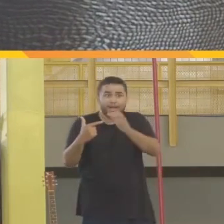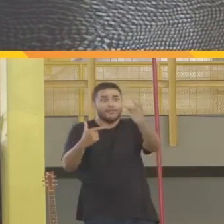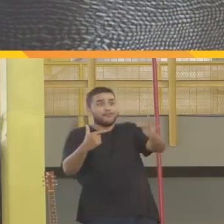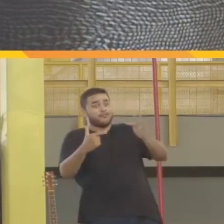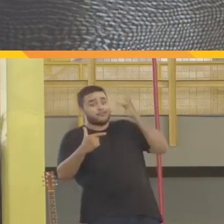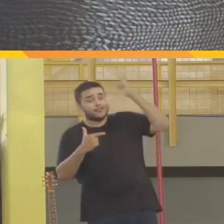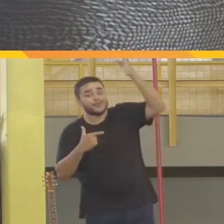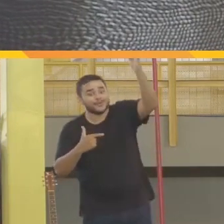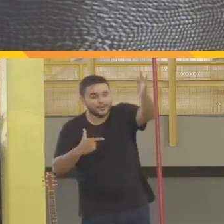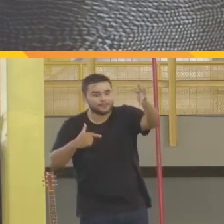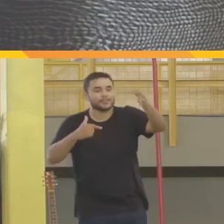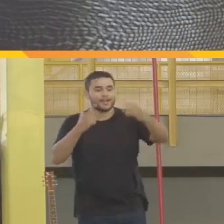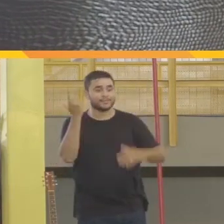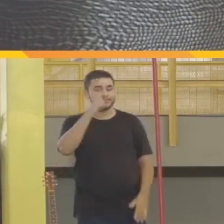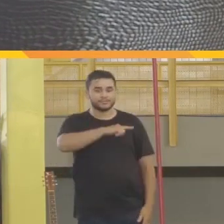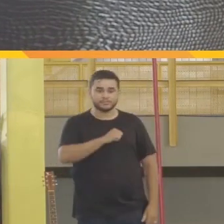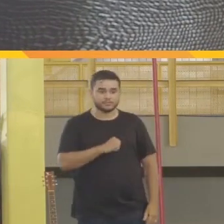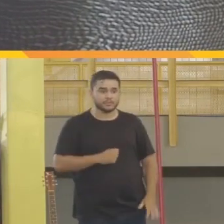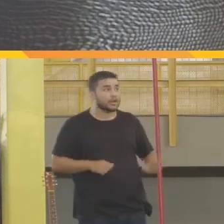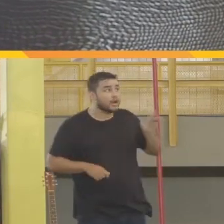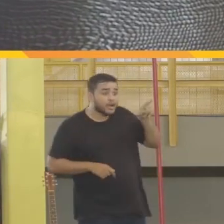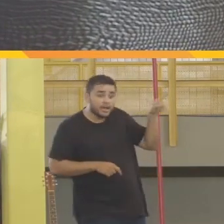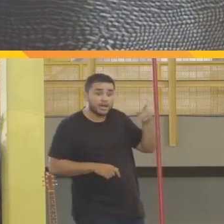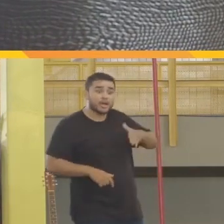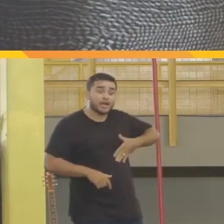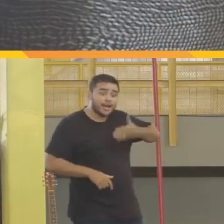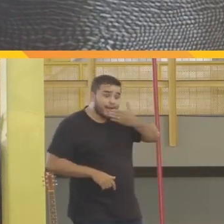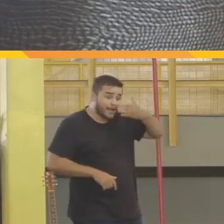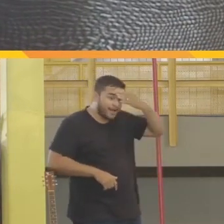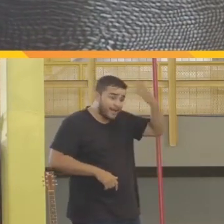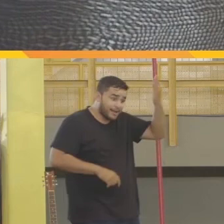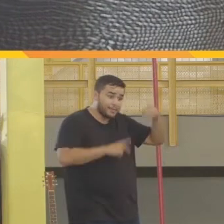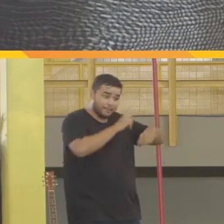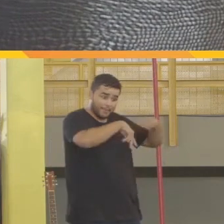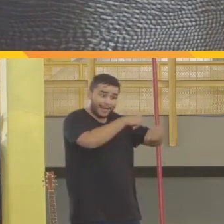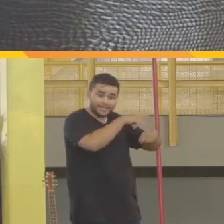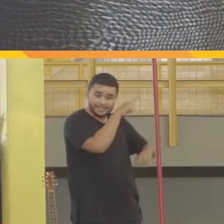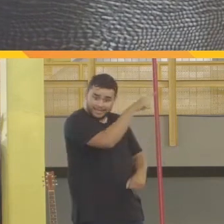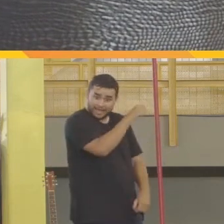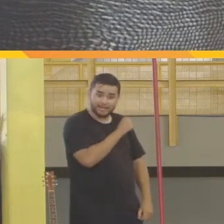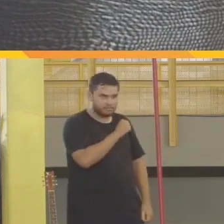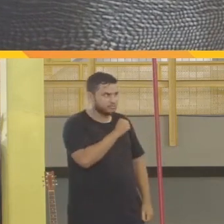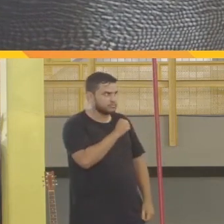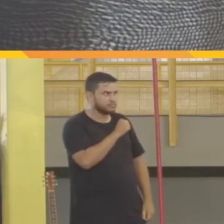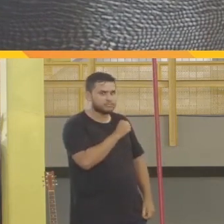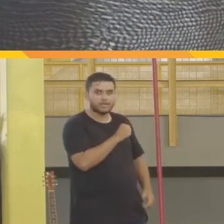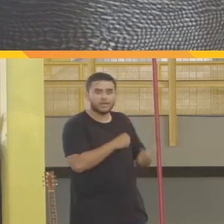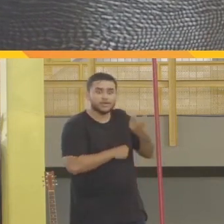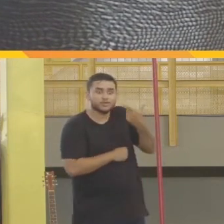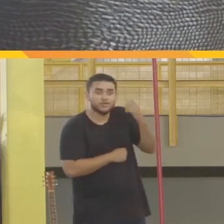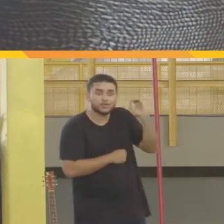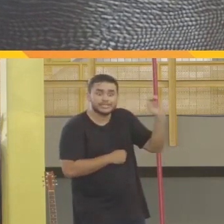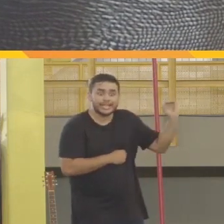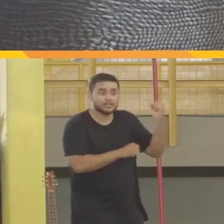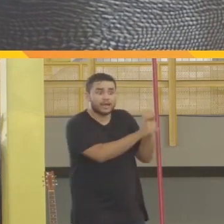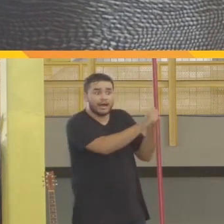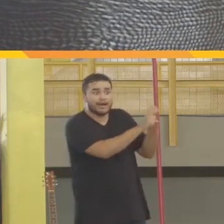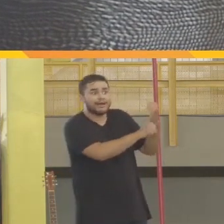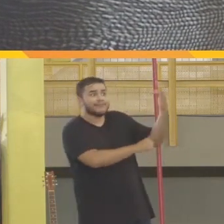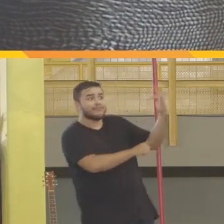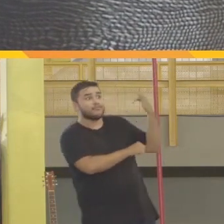árabes não alcançarão em menos de 200 anos. Então, nós estamos